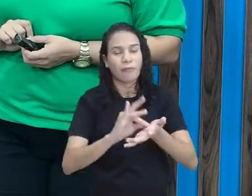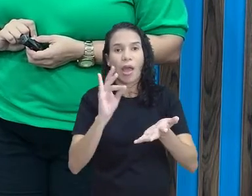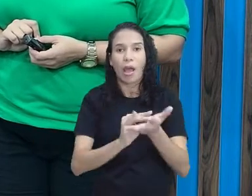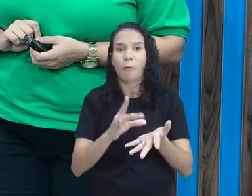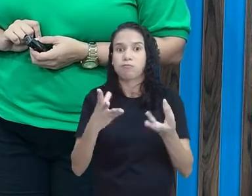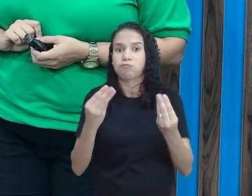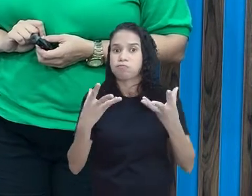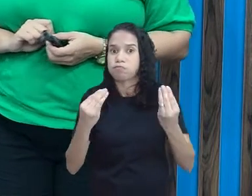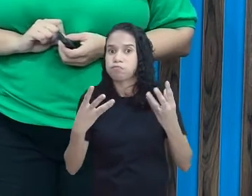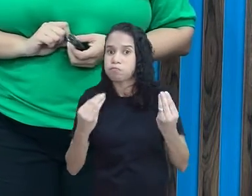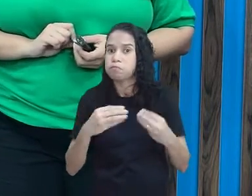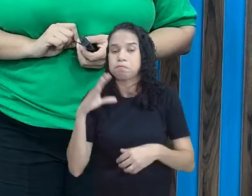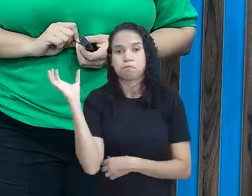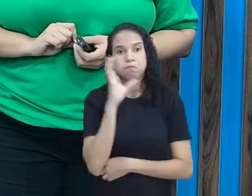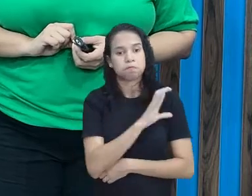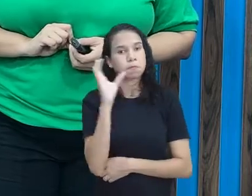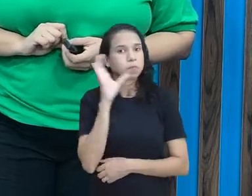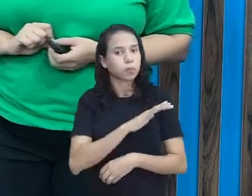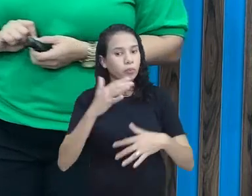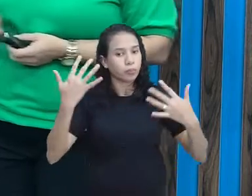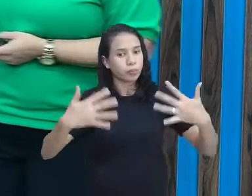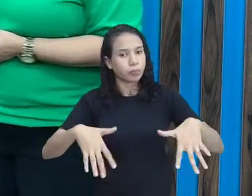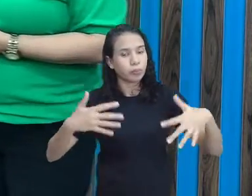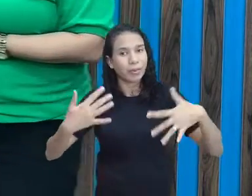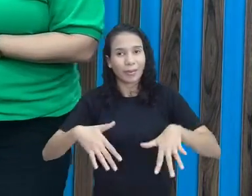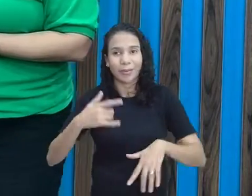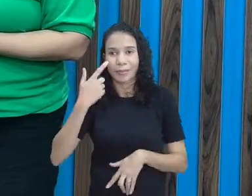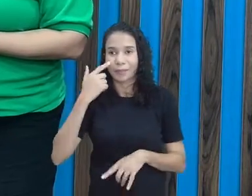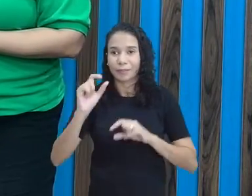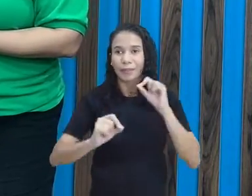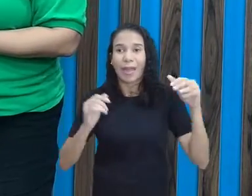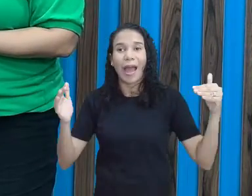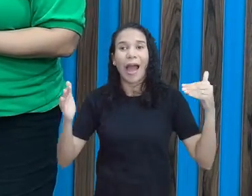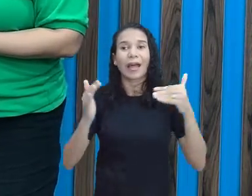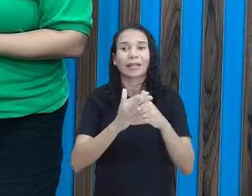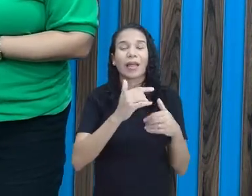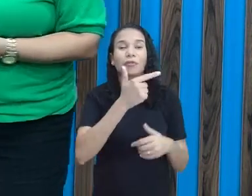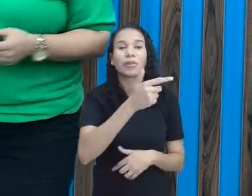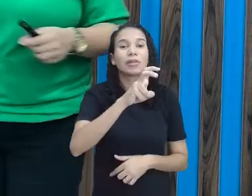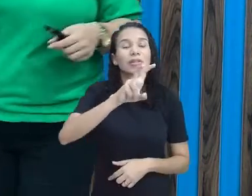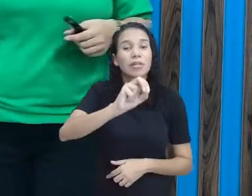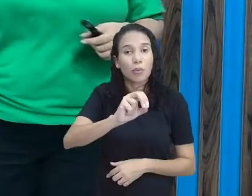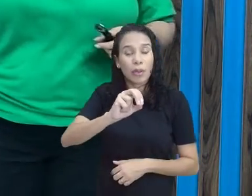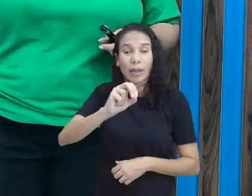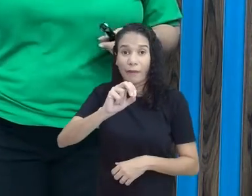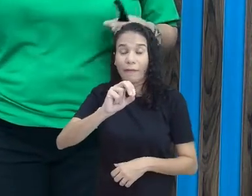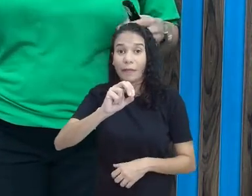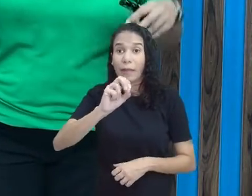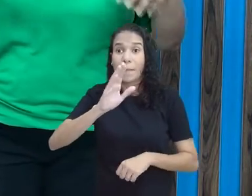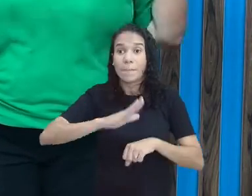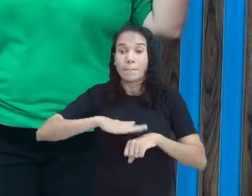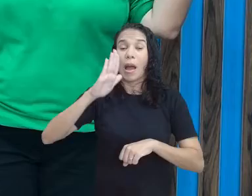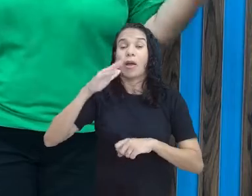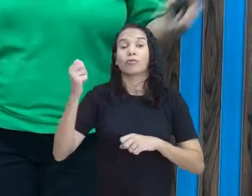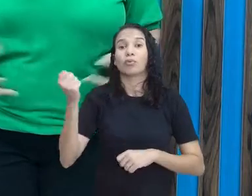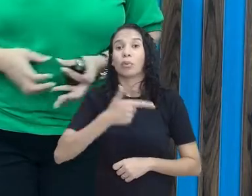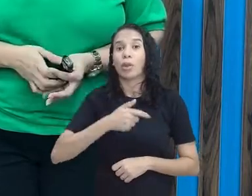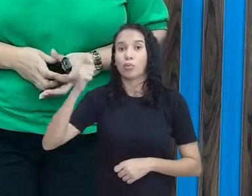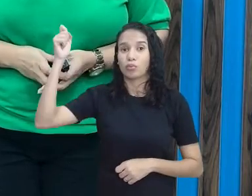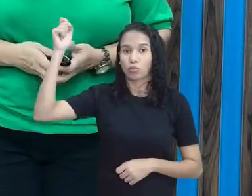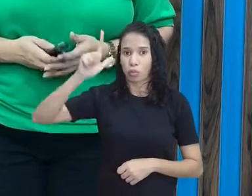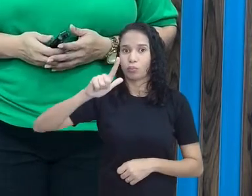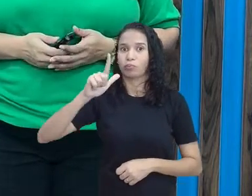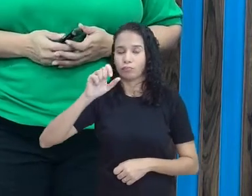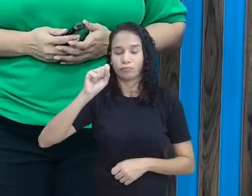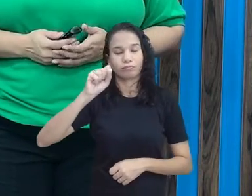muito forte essa estrela aí, viu? Altíssimas temperaturas, até 250 vezes a massa do Sol, então ela é super